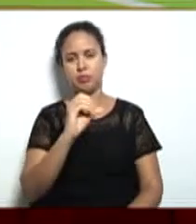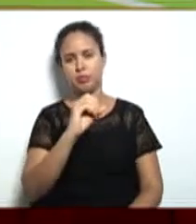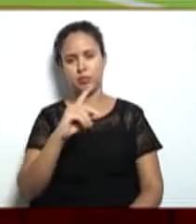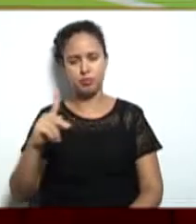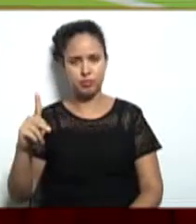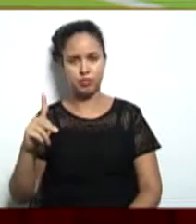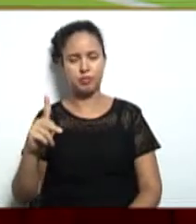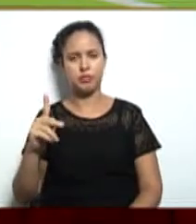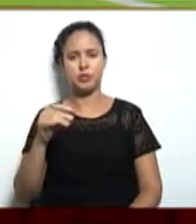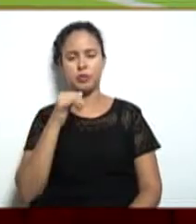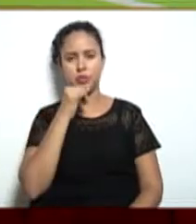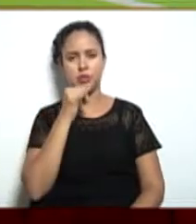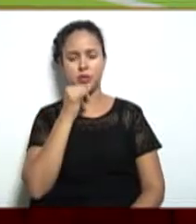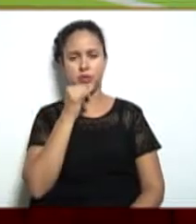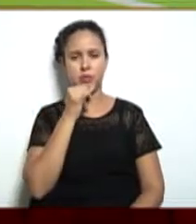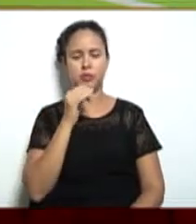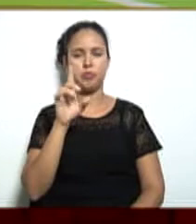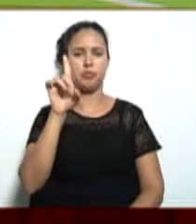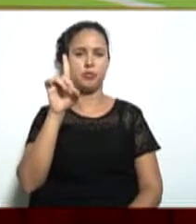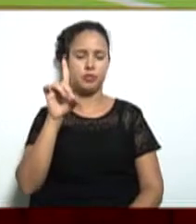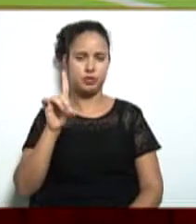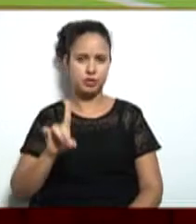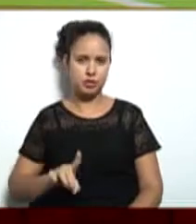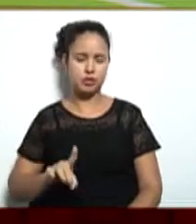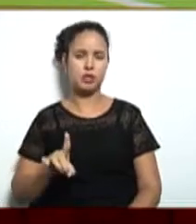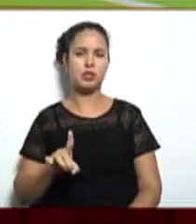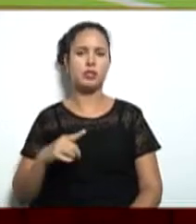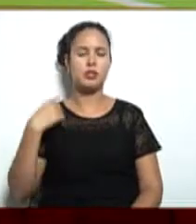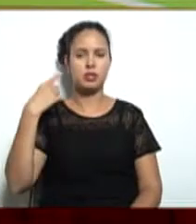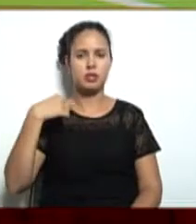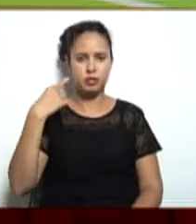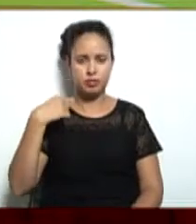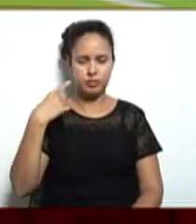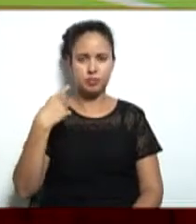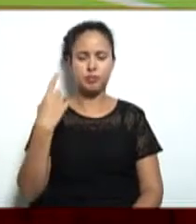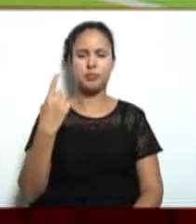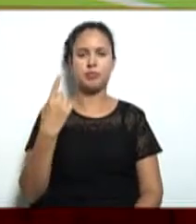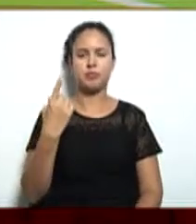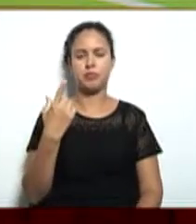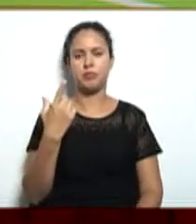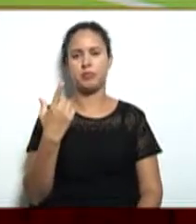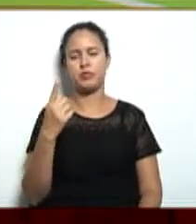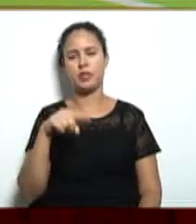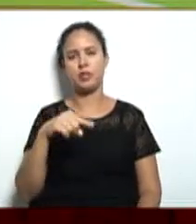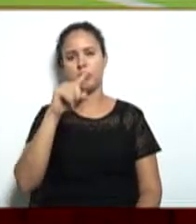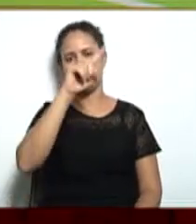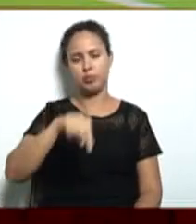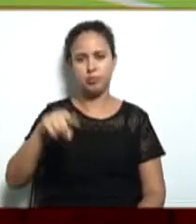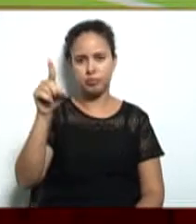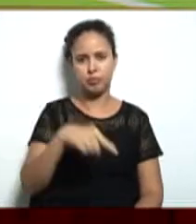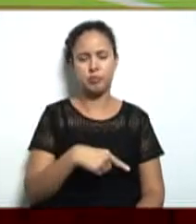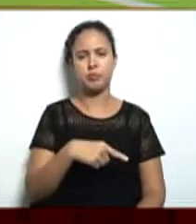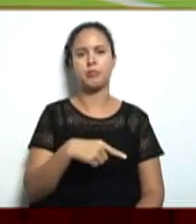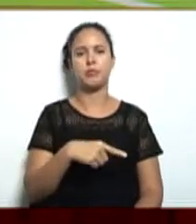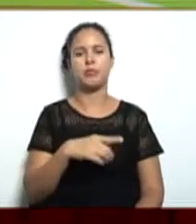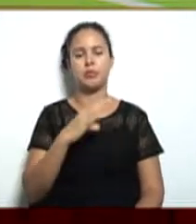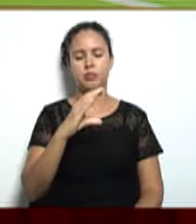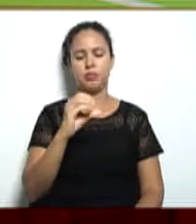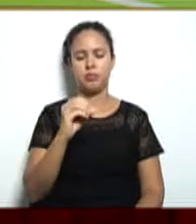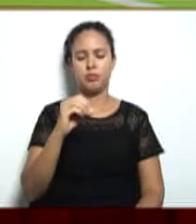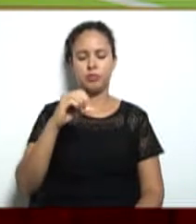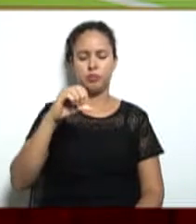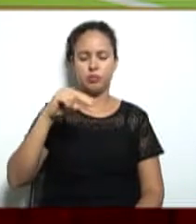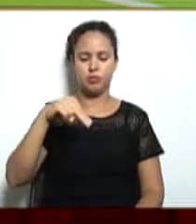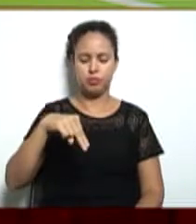a terminologias referentes a direito, como encerramento da cooperativa, constituição, são